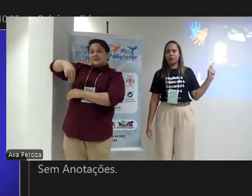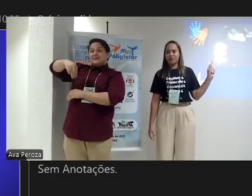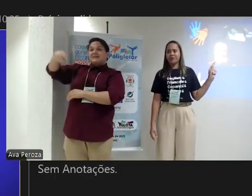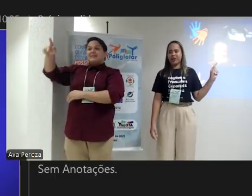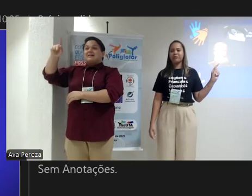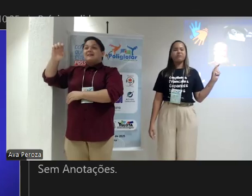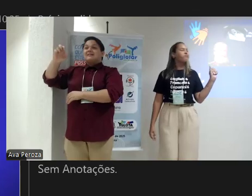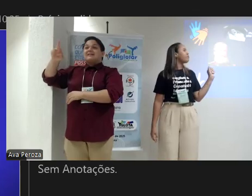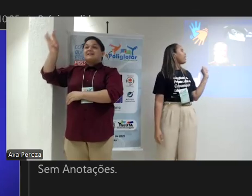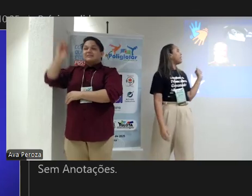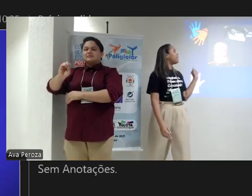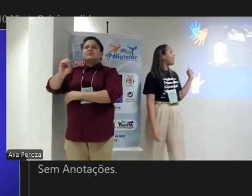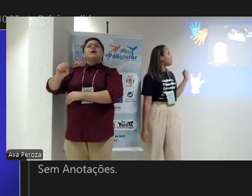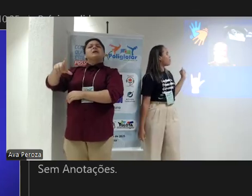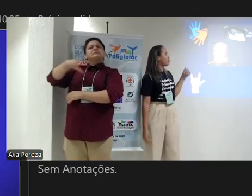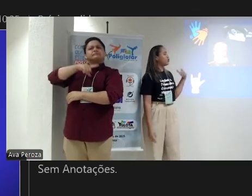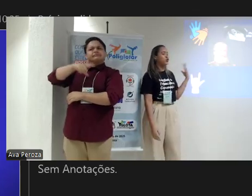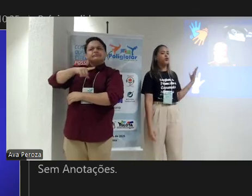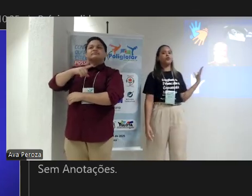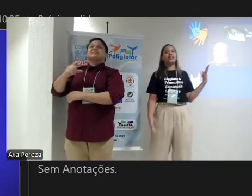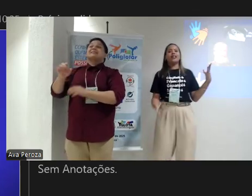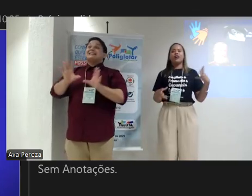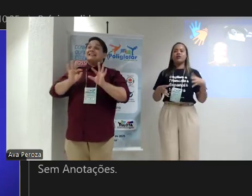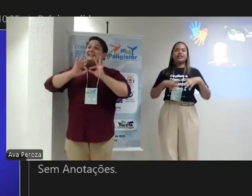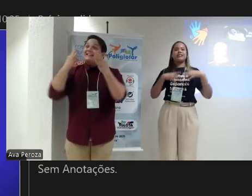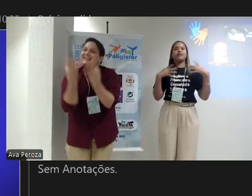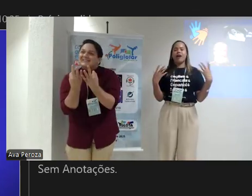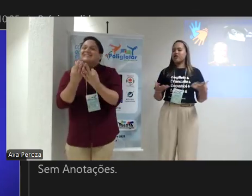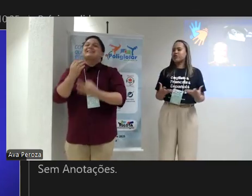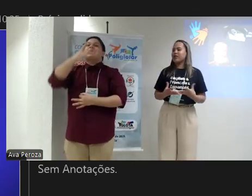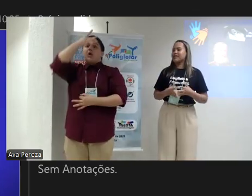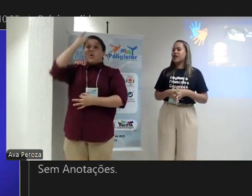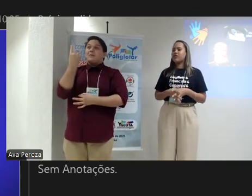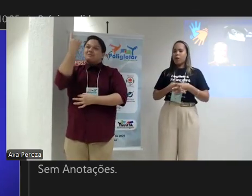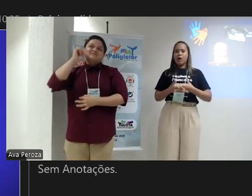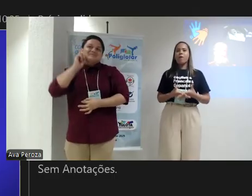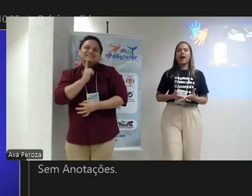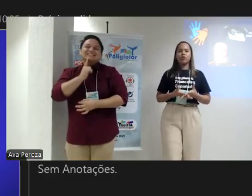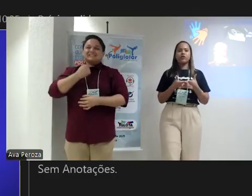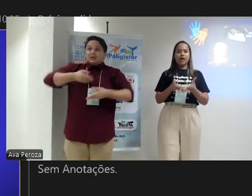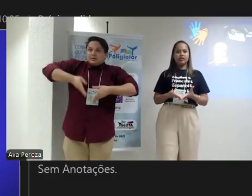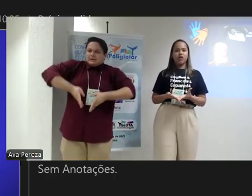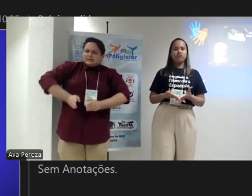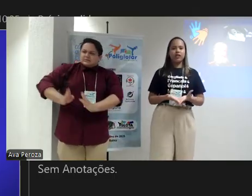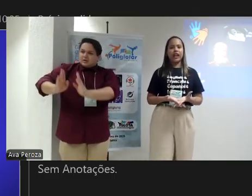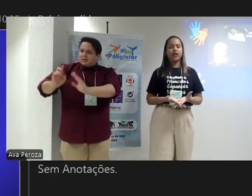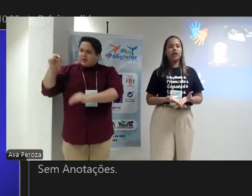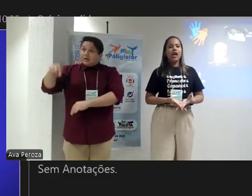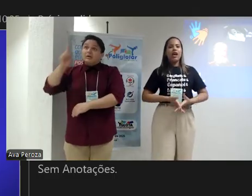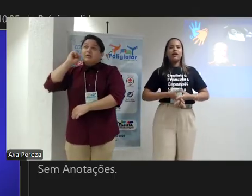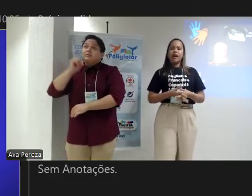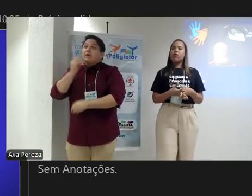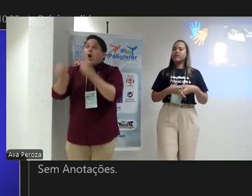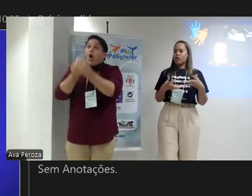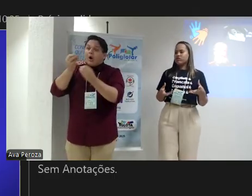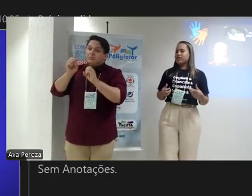surdo, né? E daí, esse parente surdo, quando esse parente surdo nasceu, ele ficou preocupado com a educação dele.